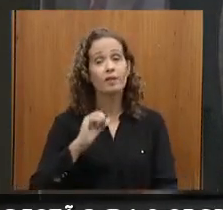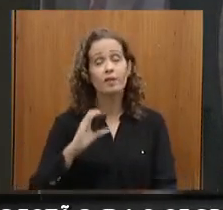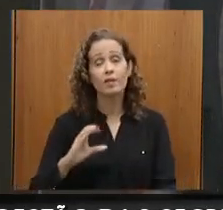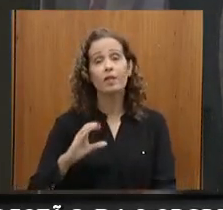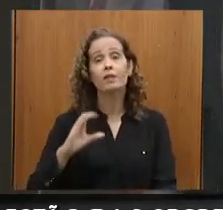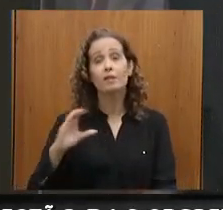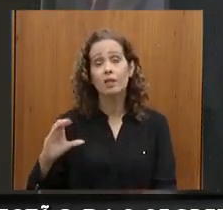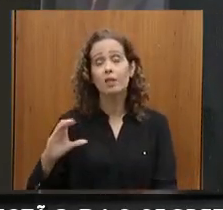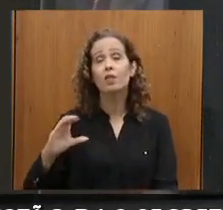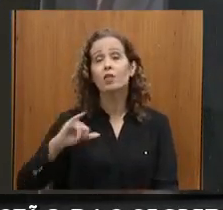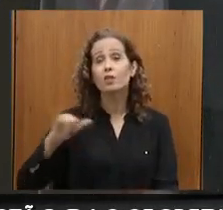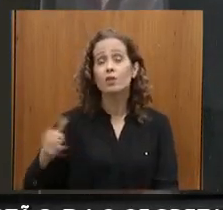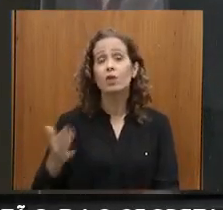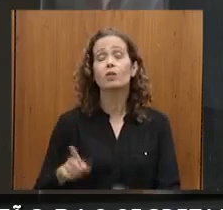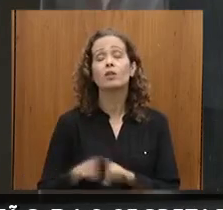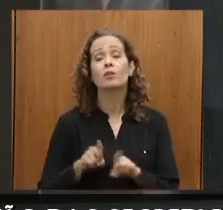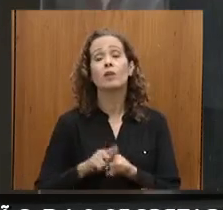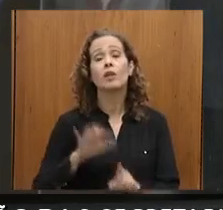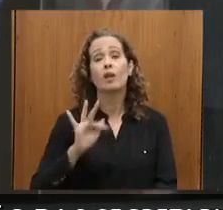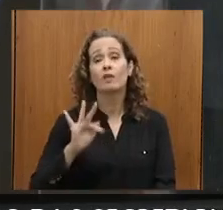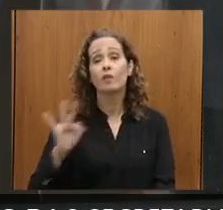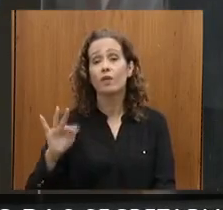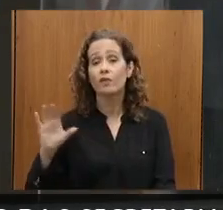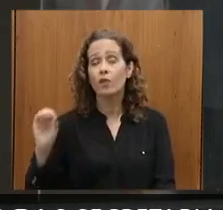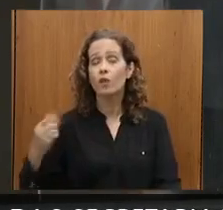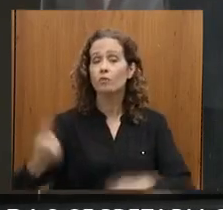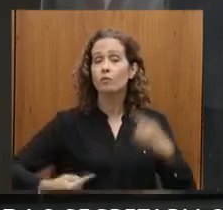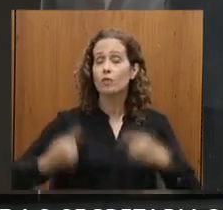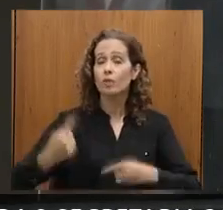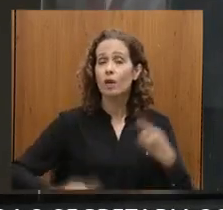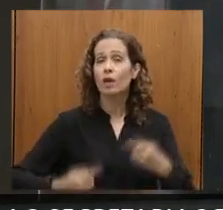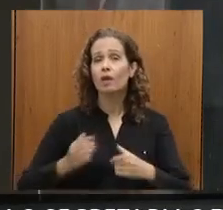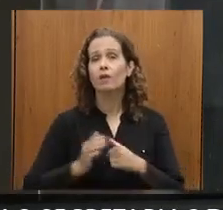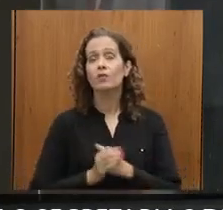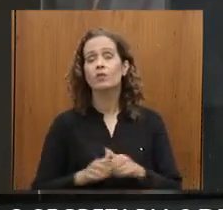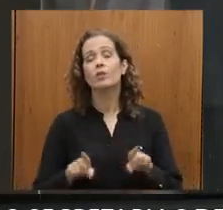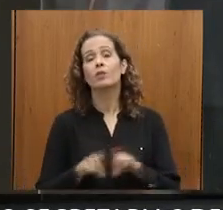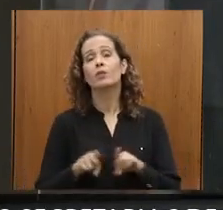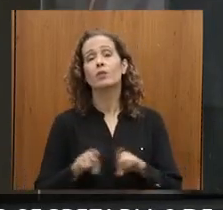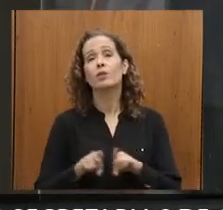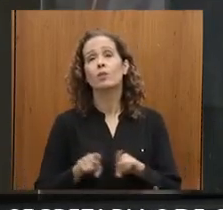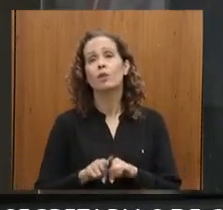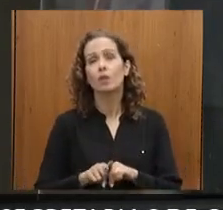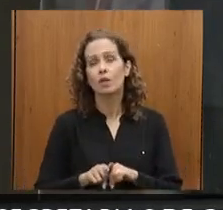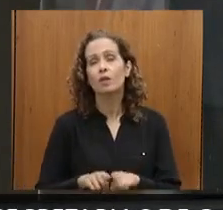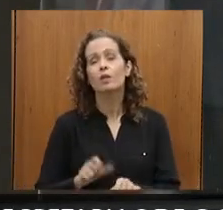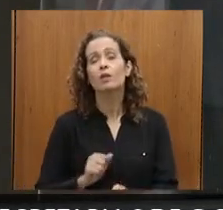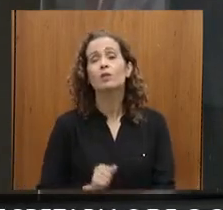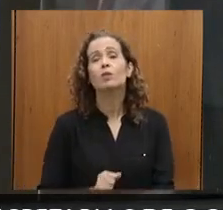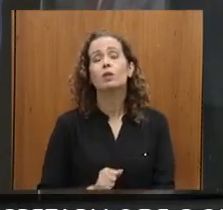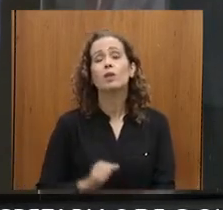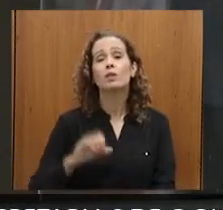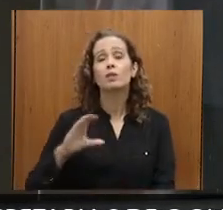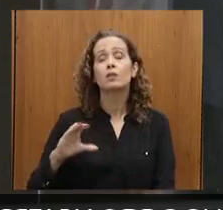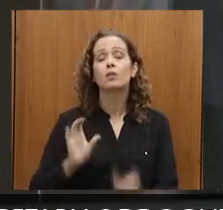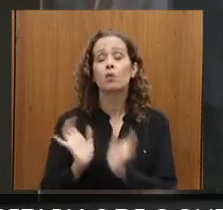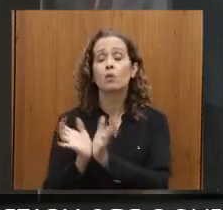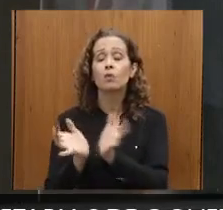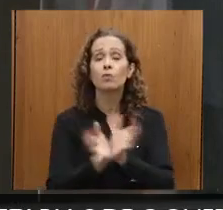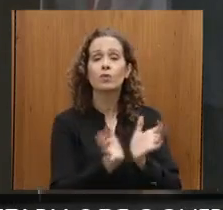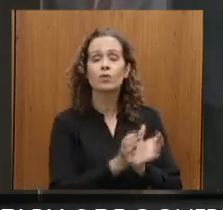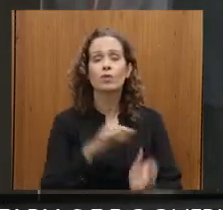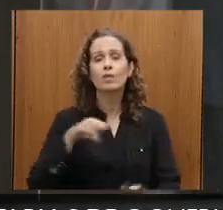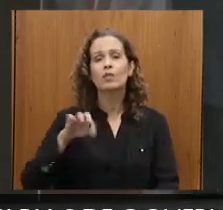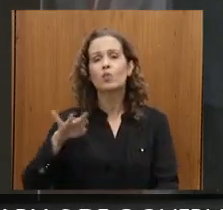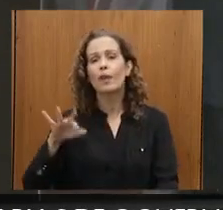econômico na FFO, um debate de políticas públicas, sociais, nas comissões de mérito. Nós propusemos,